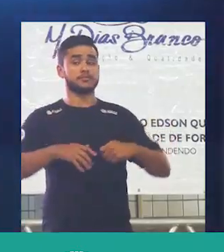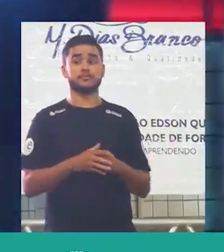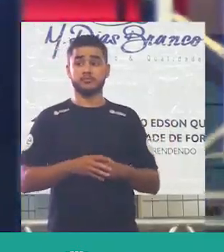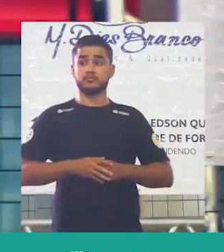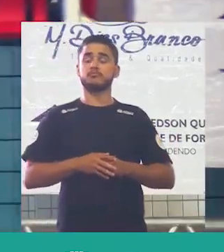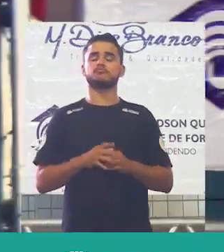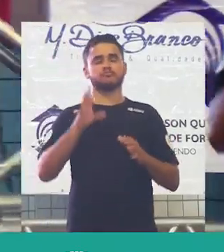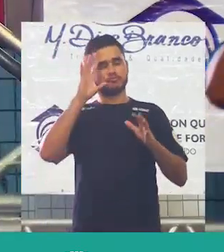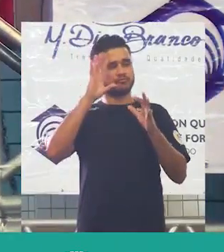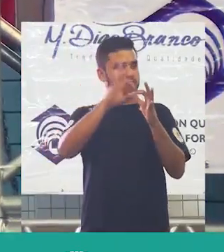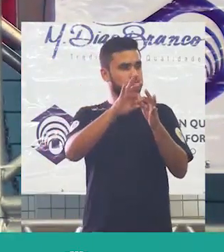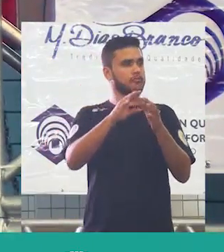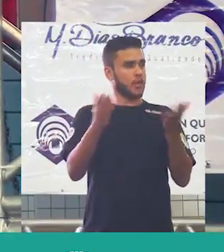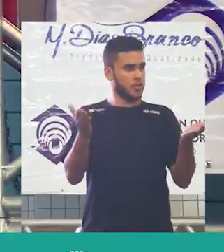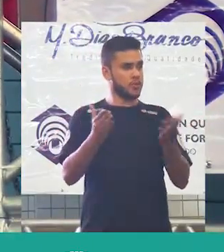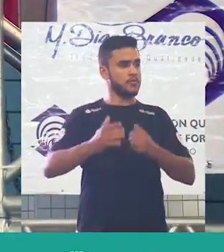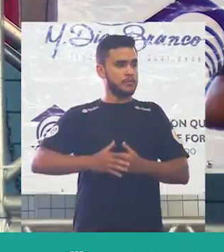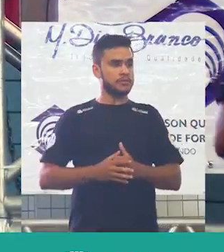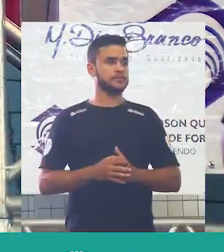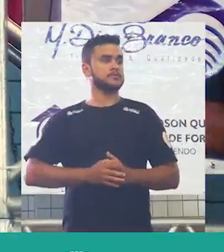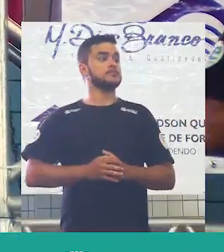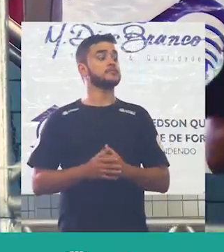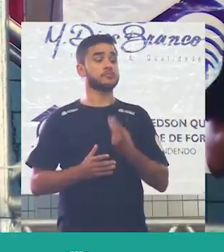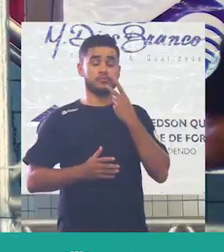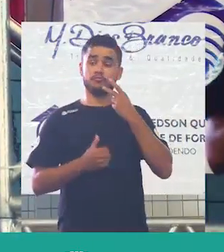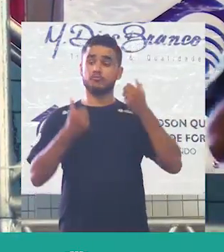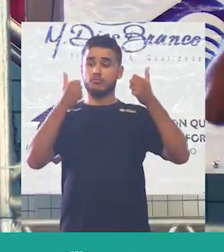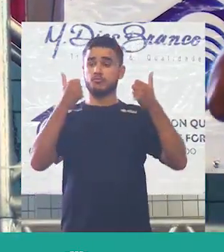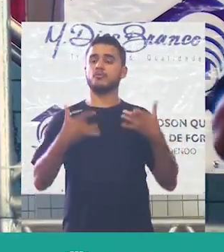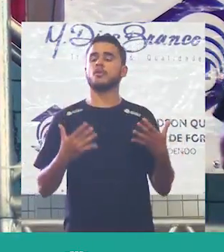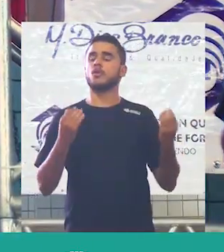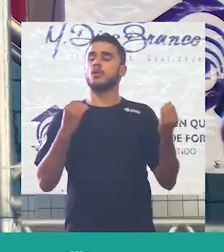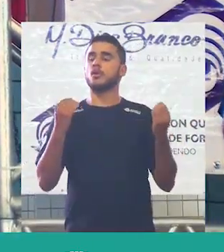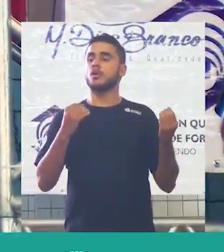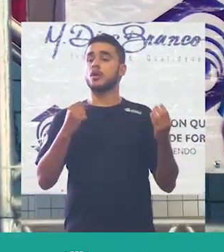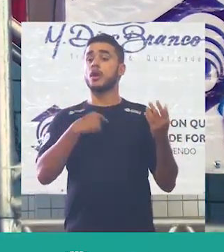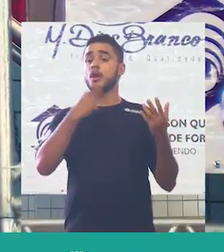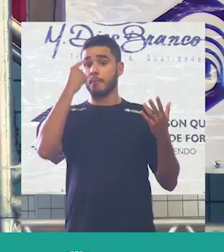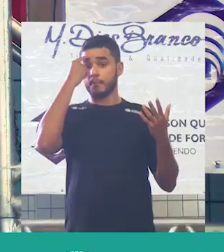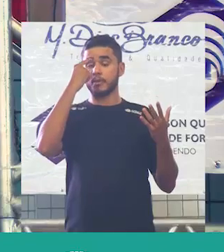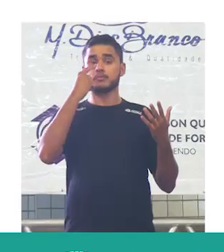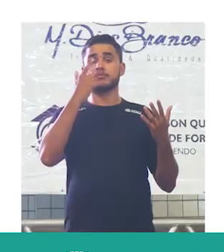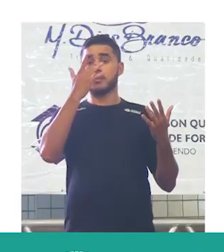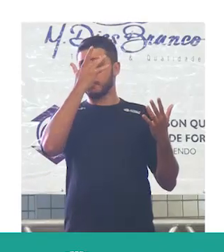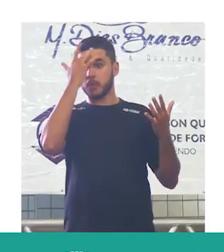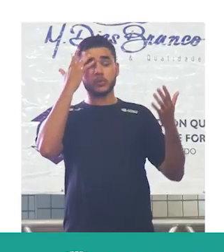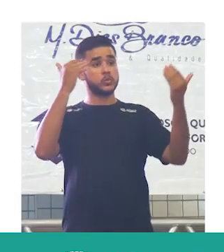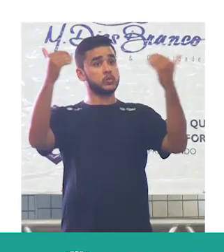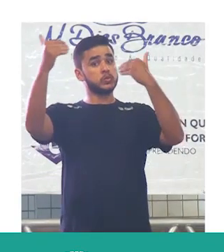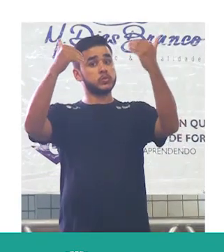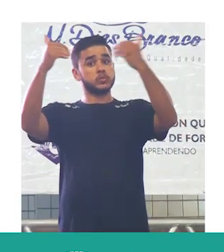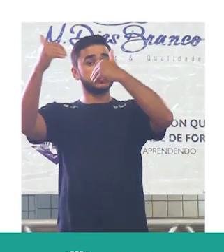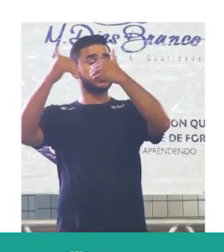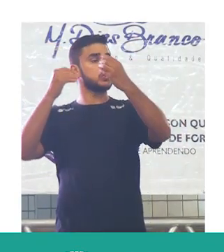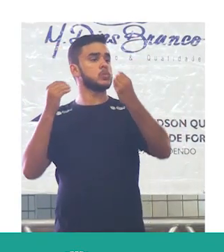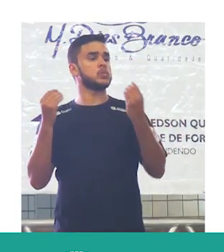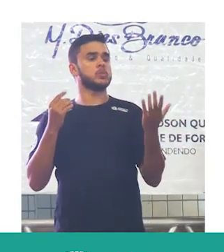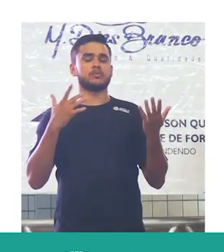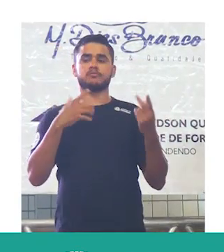agora? Vamos conversar. Vamos conversar sobre a chegada desses imigrantes. Vamos falar